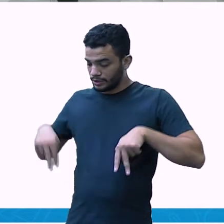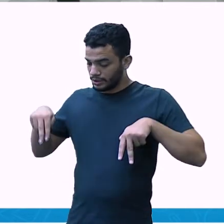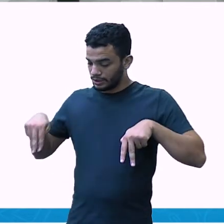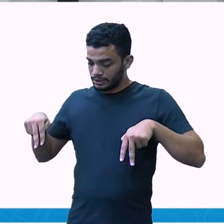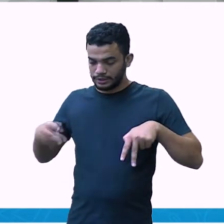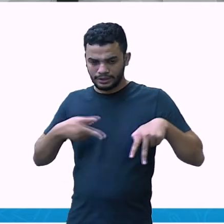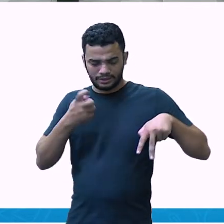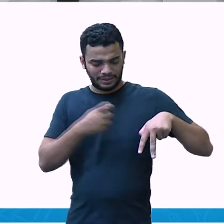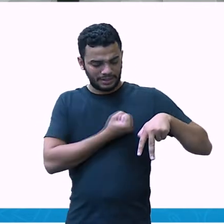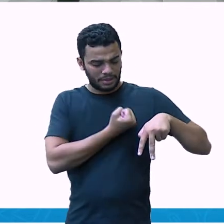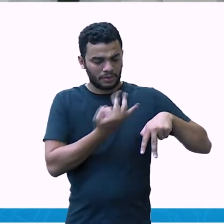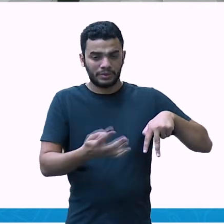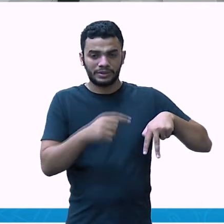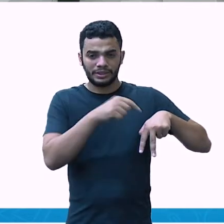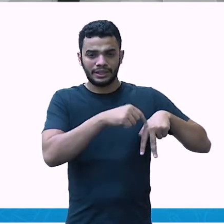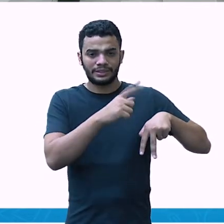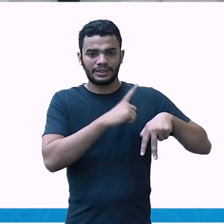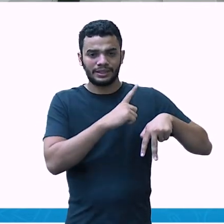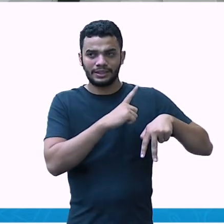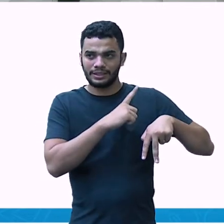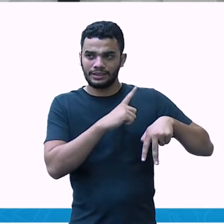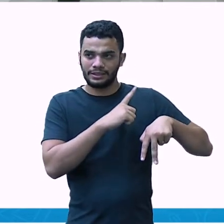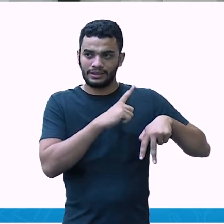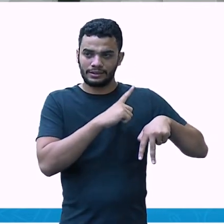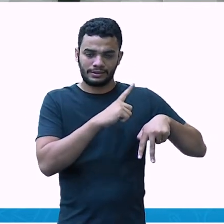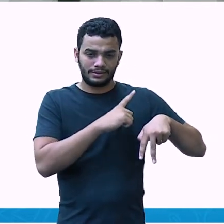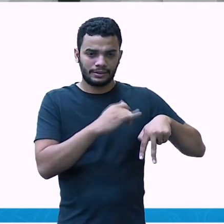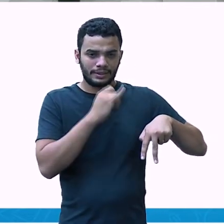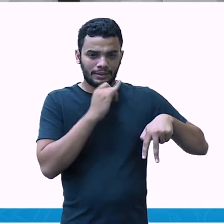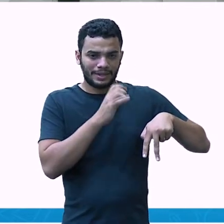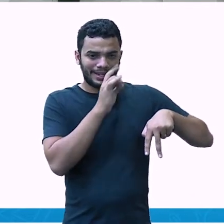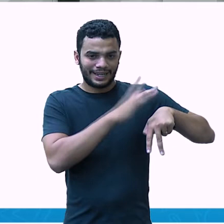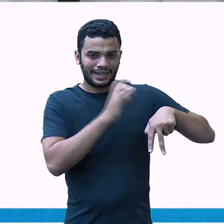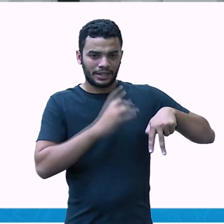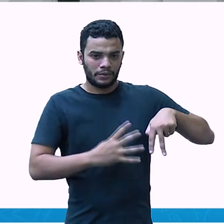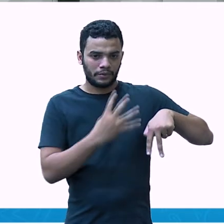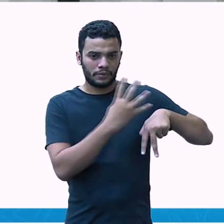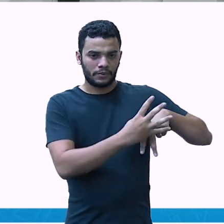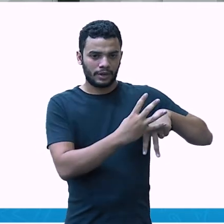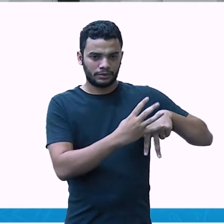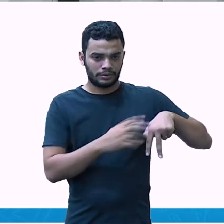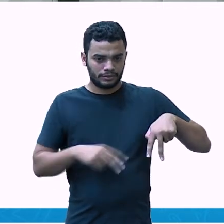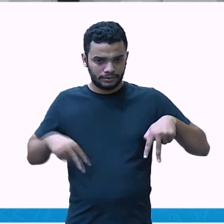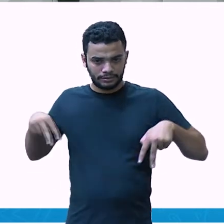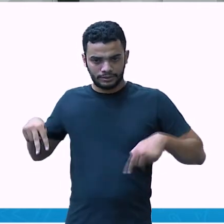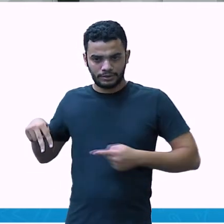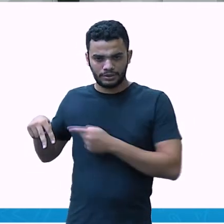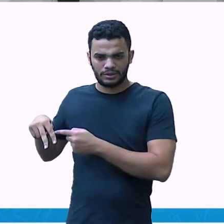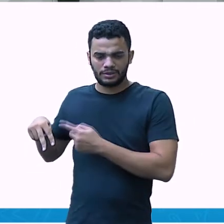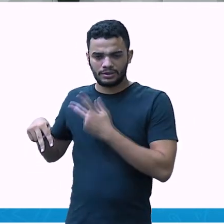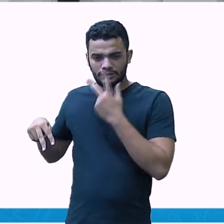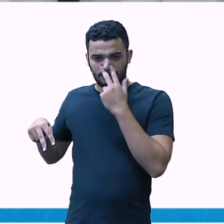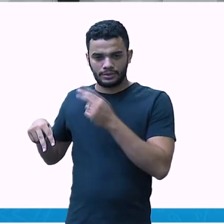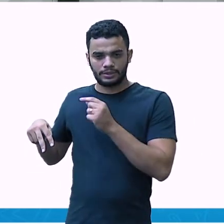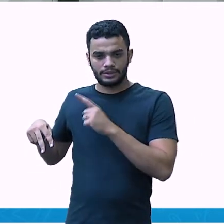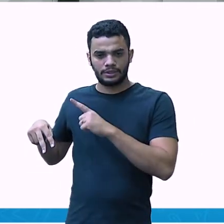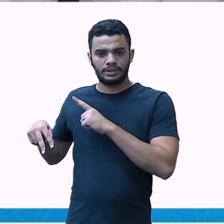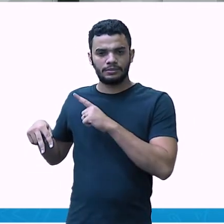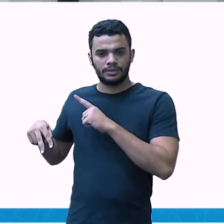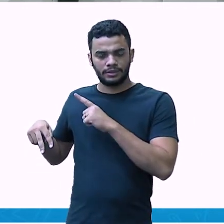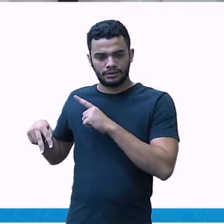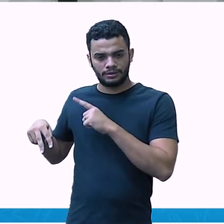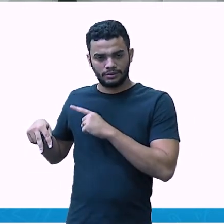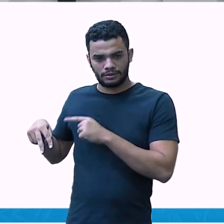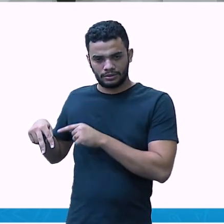exemplo. 1, 2, 3, 4, 5, 6, 7, 8, 9, 10, 11 e